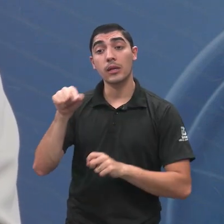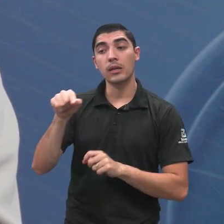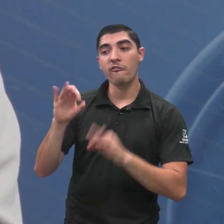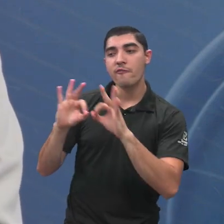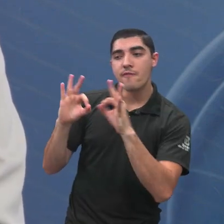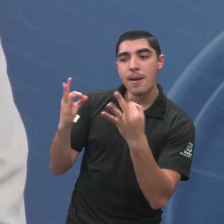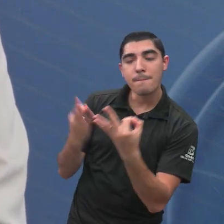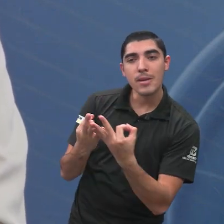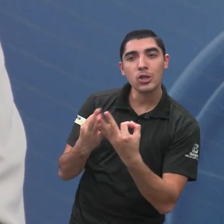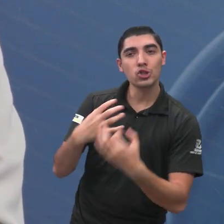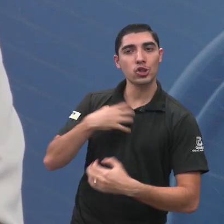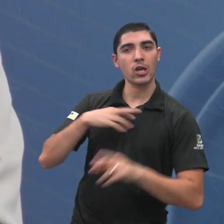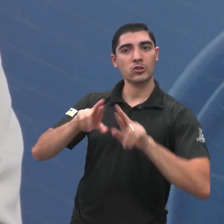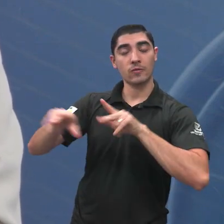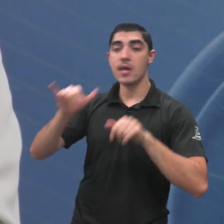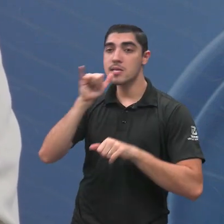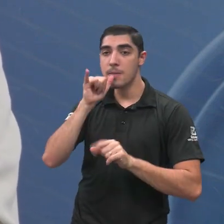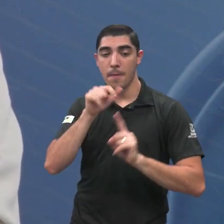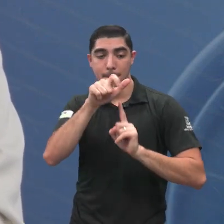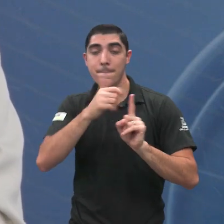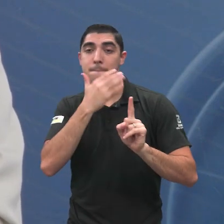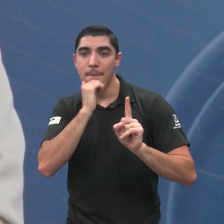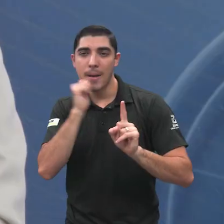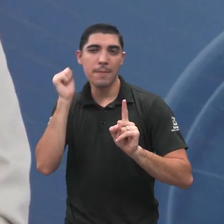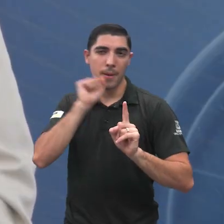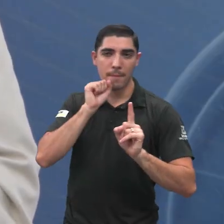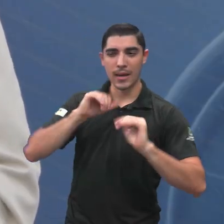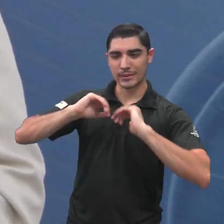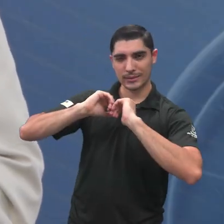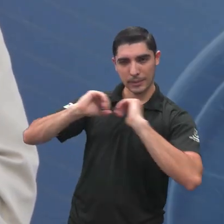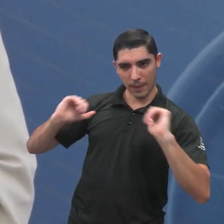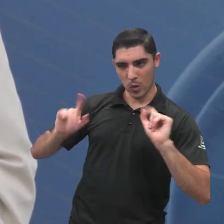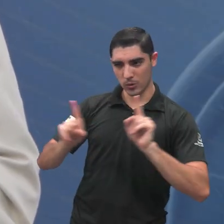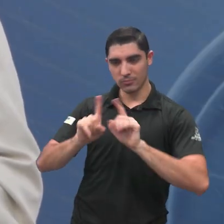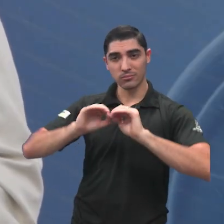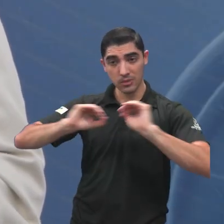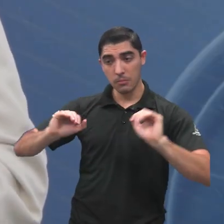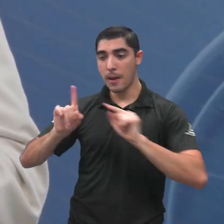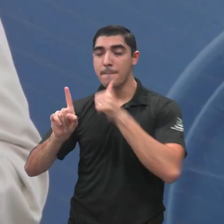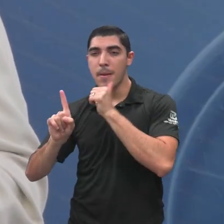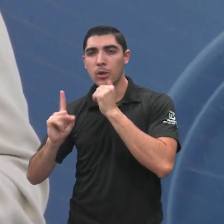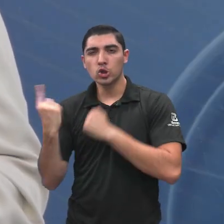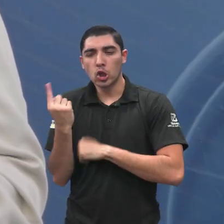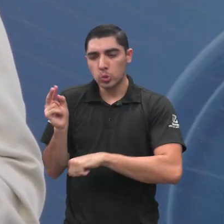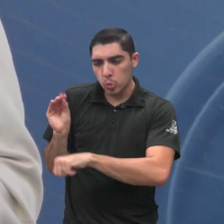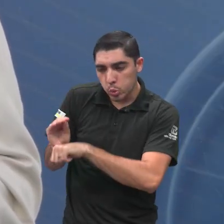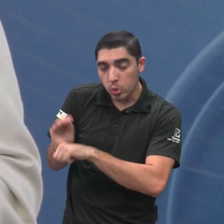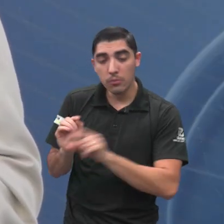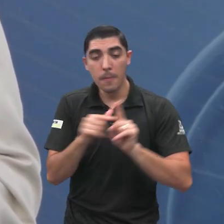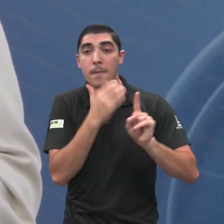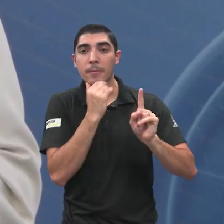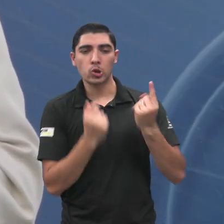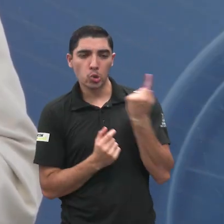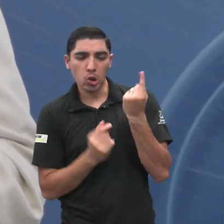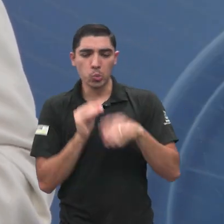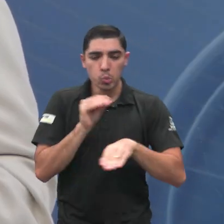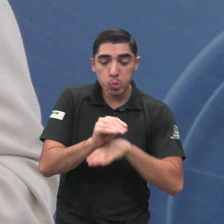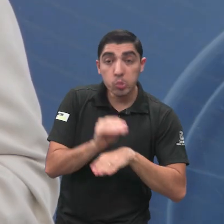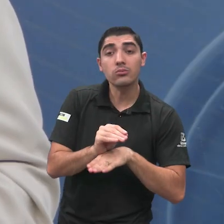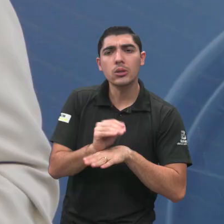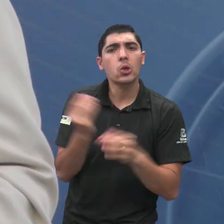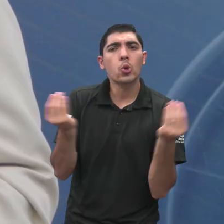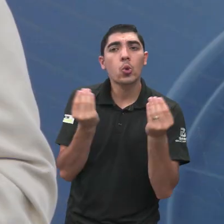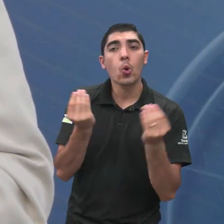familiares. Pais divorciados, mães solo, pai solo e os desafios de se dividir a